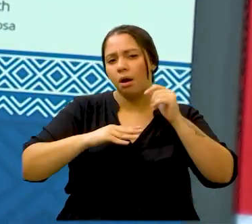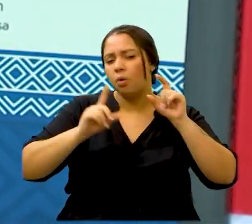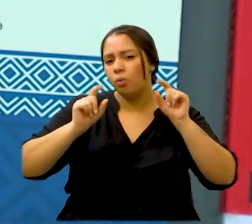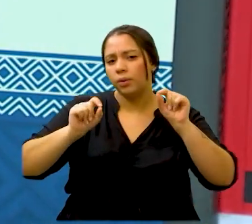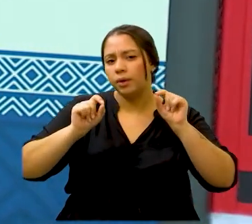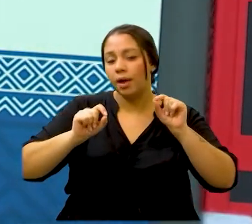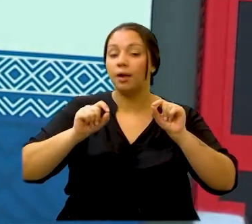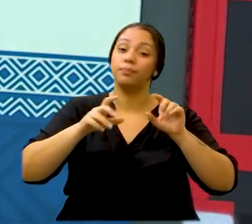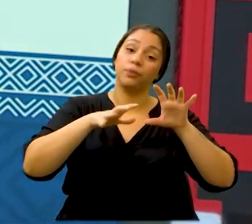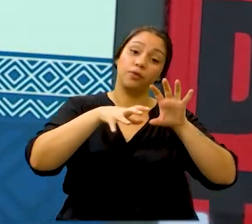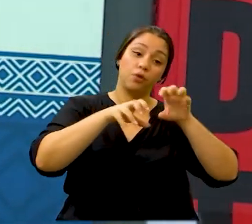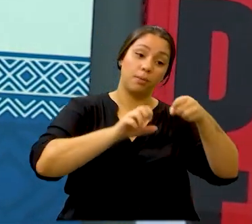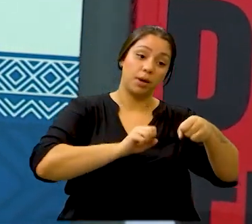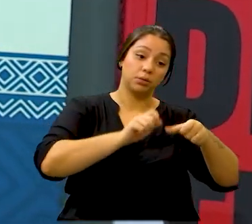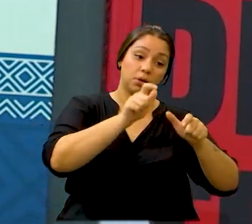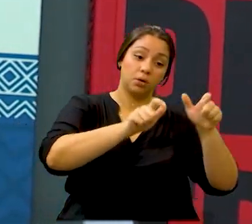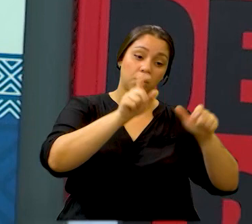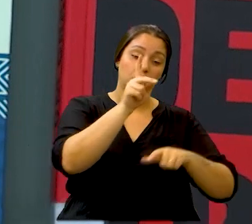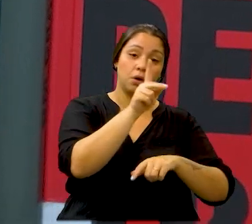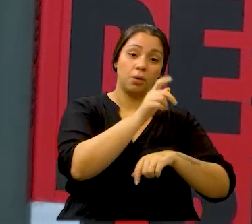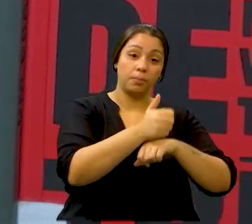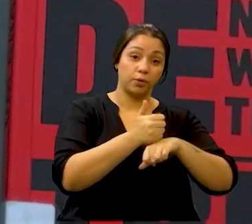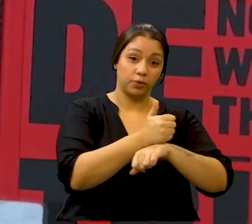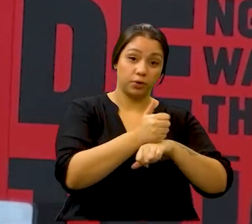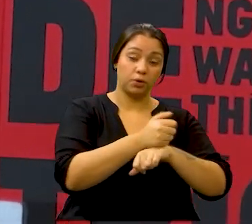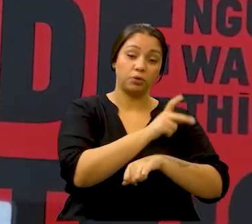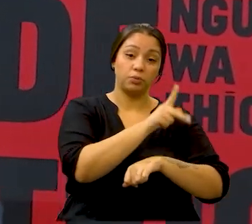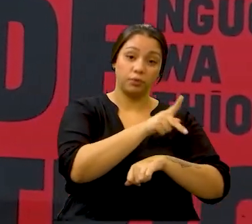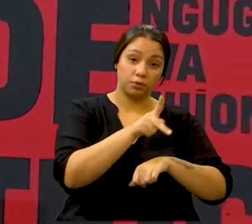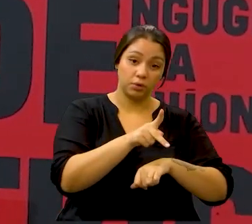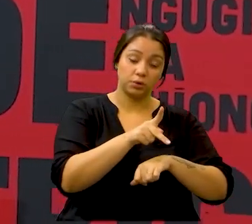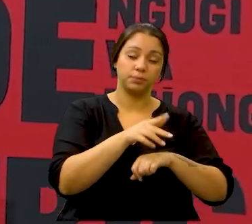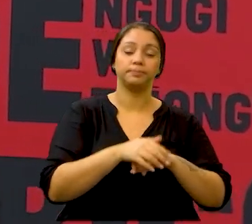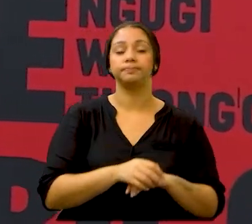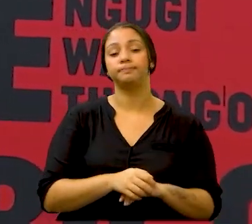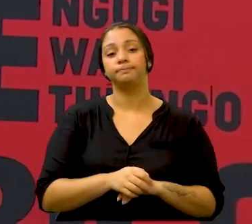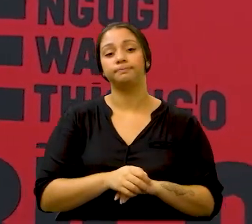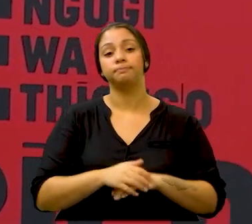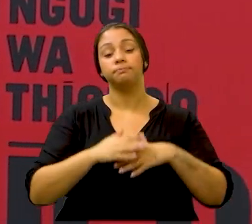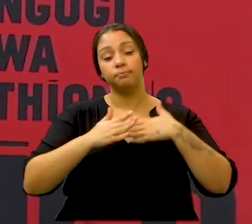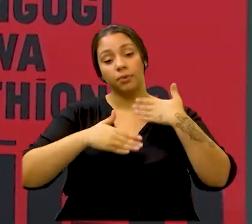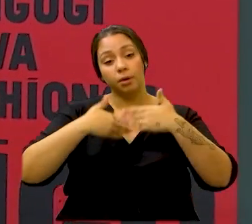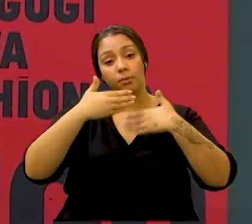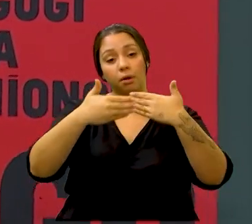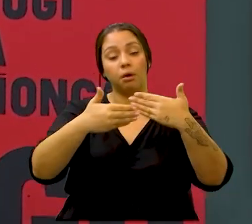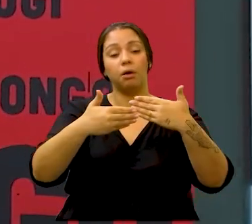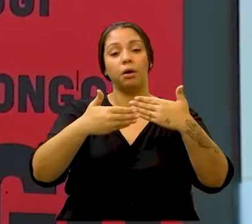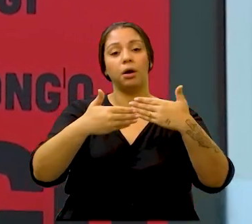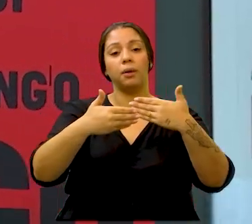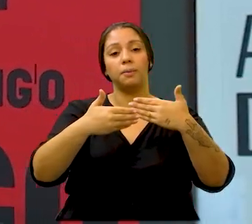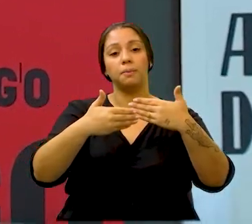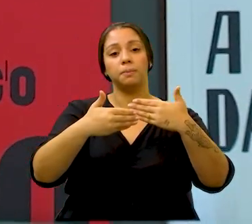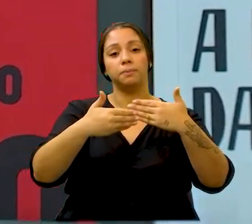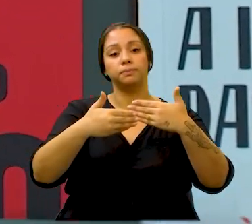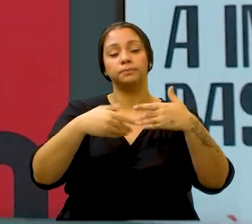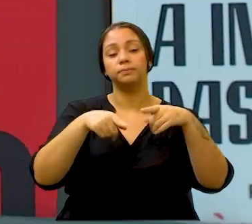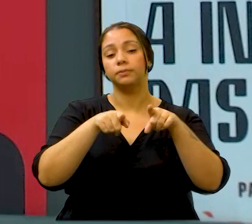prática é promover formações aos docentes e a todos os profissionais da educação, é promover